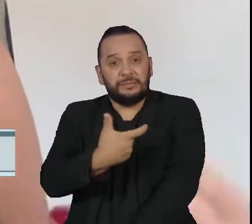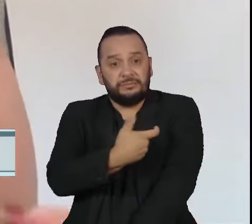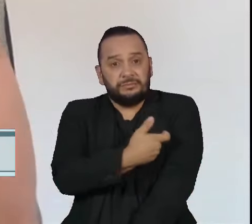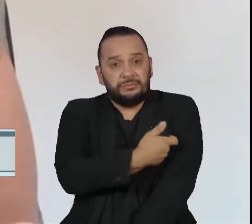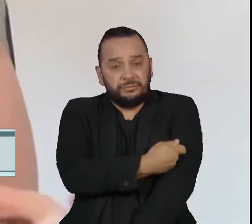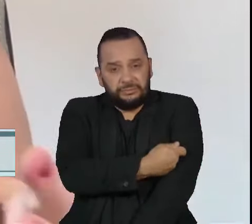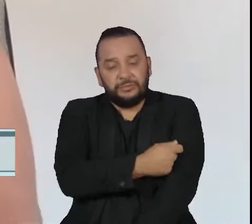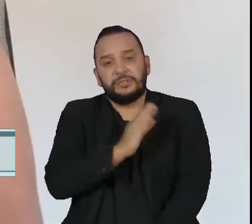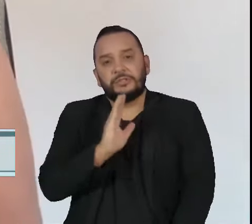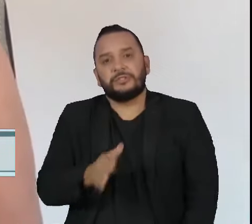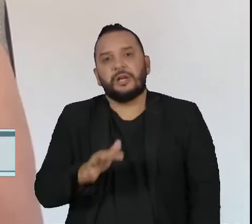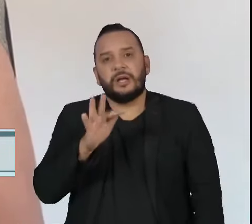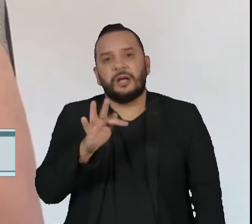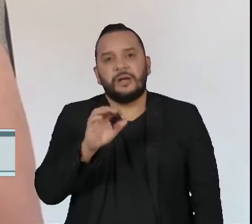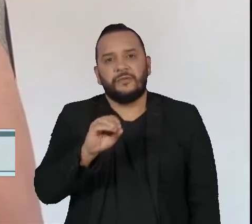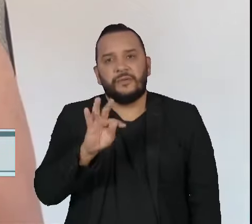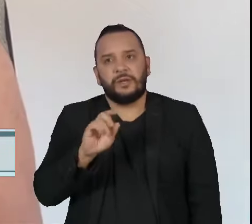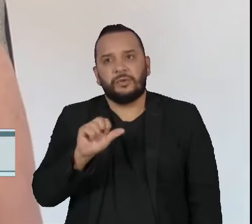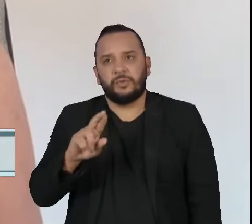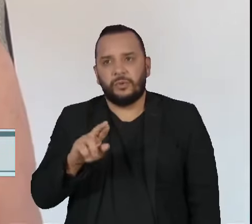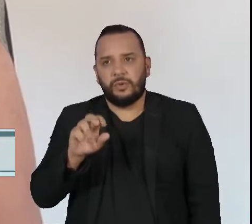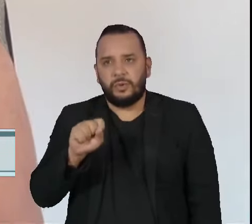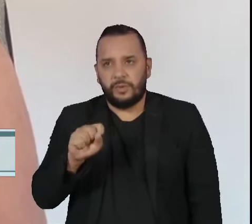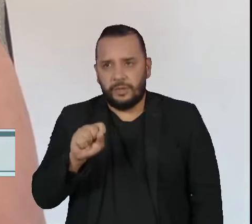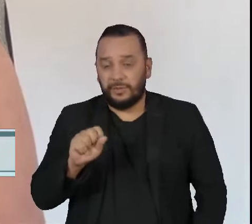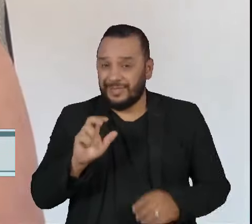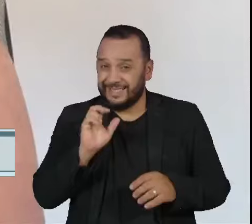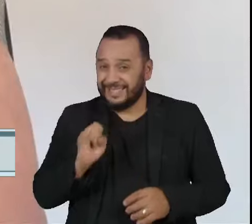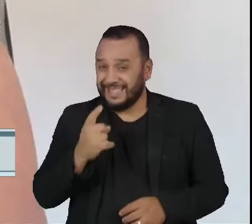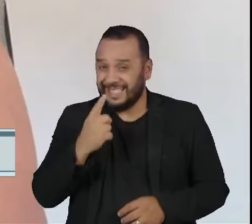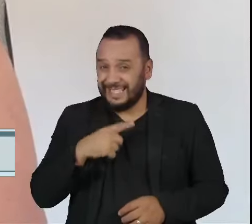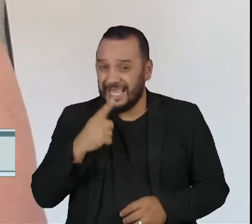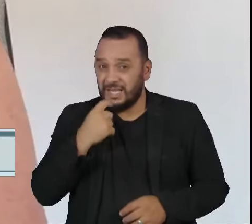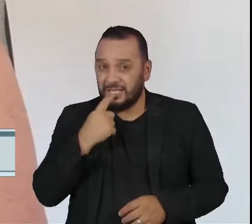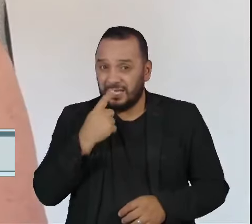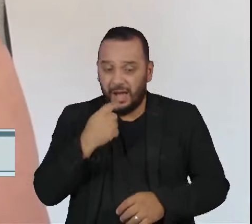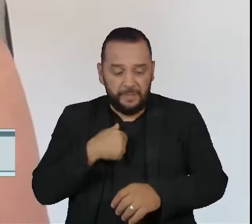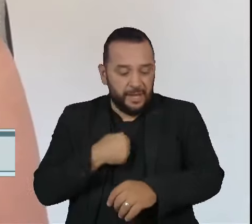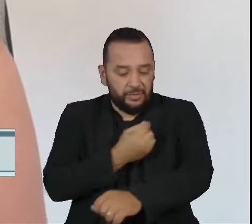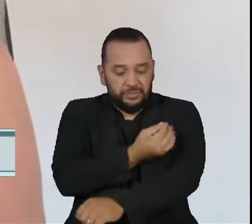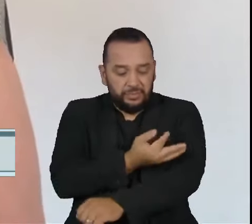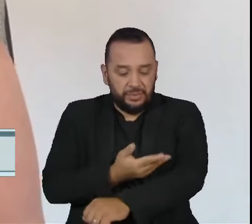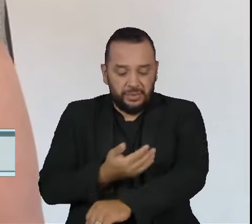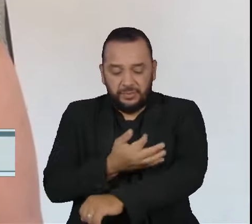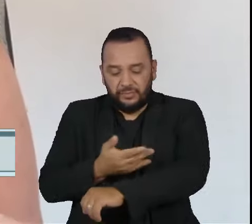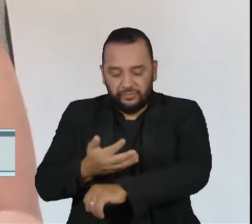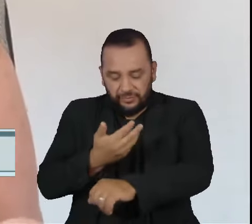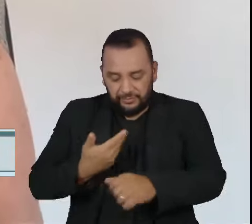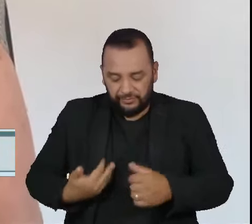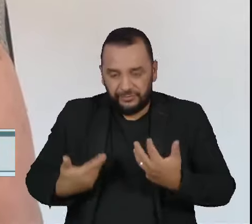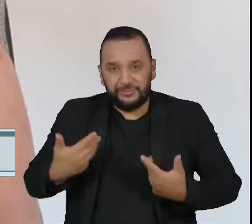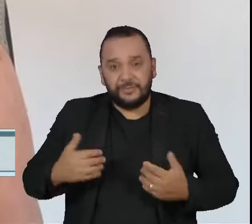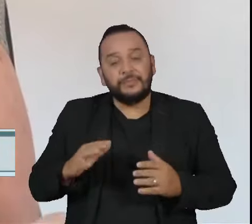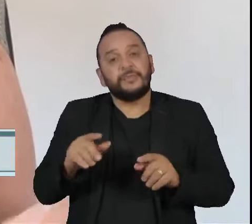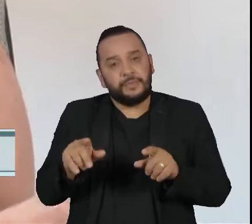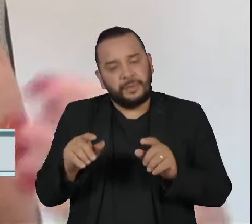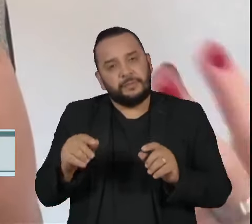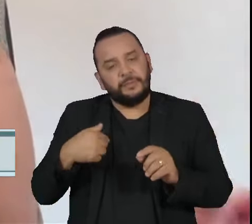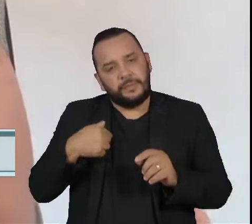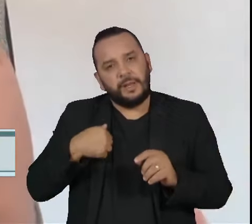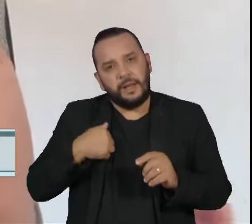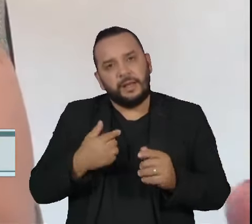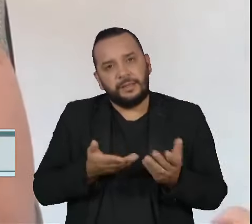8. Tanto se ele tiver um sangramento, e aí são doses para tratar sangramento, quanto o tratamento preventivo, que